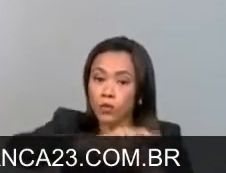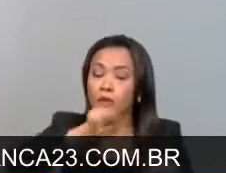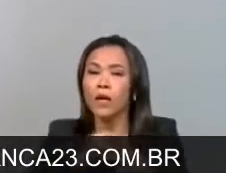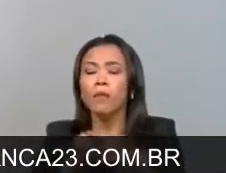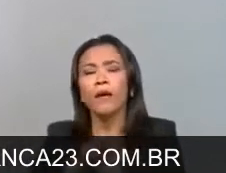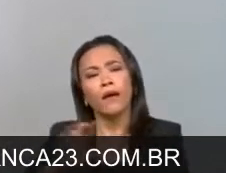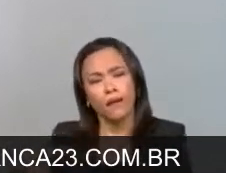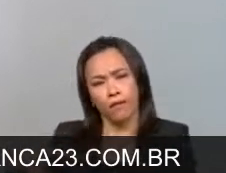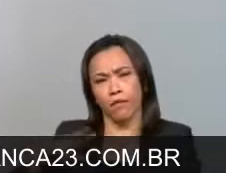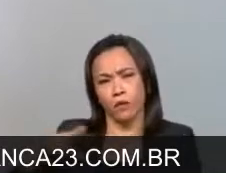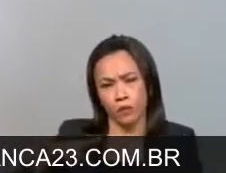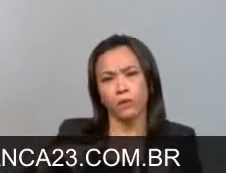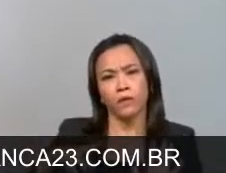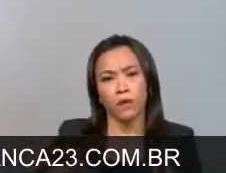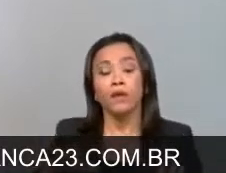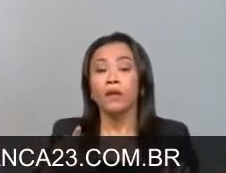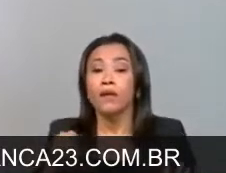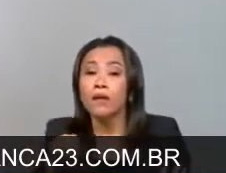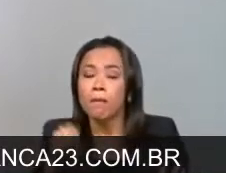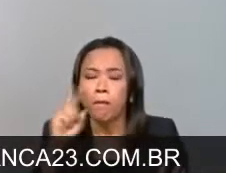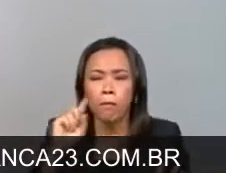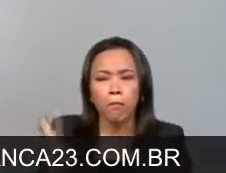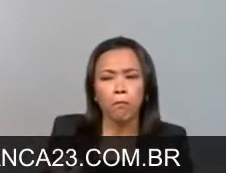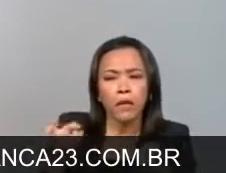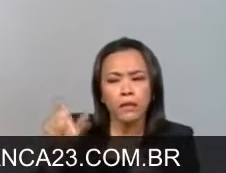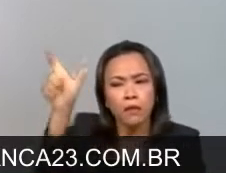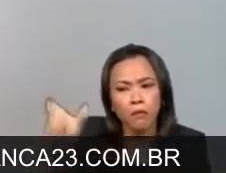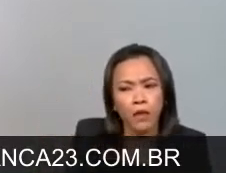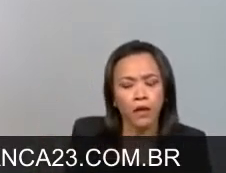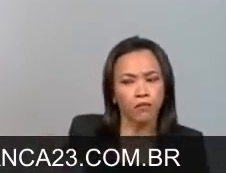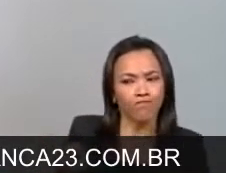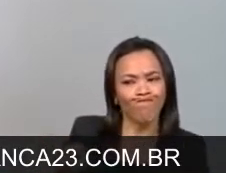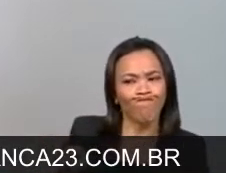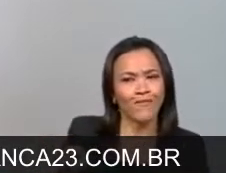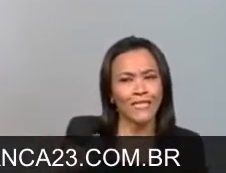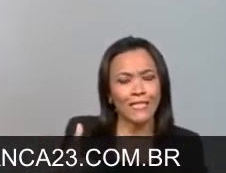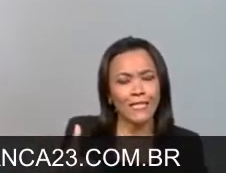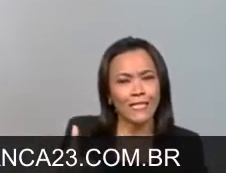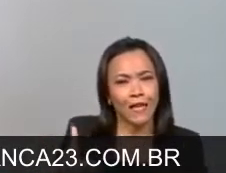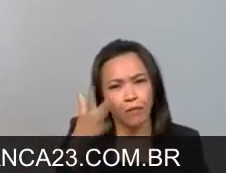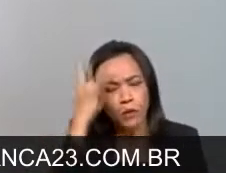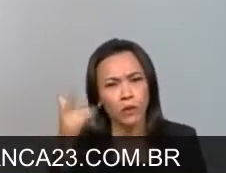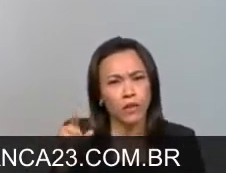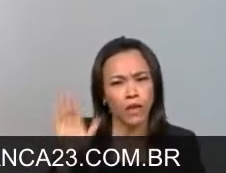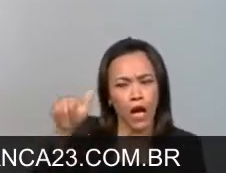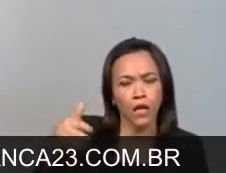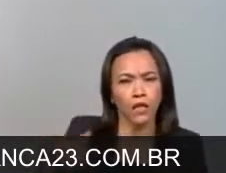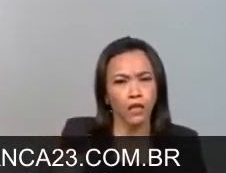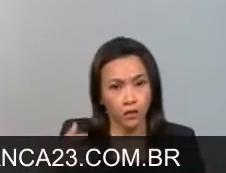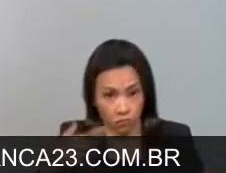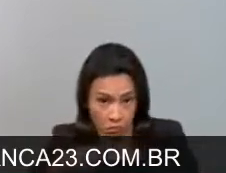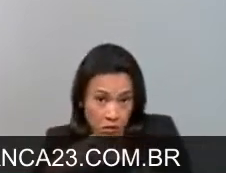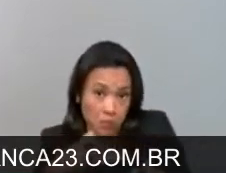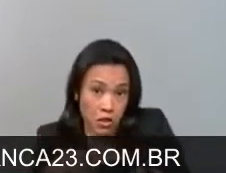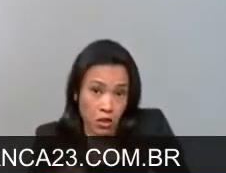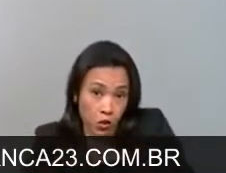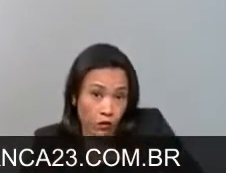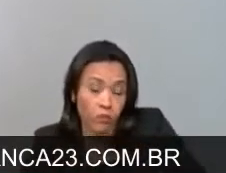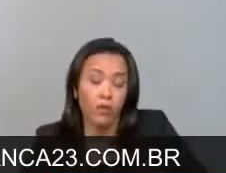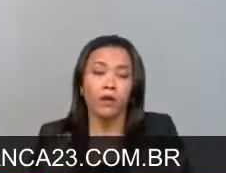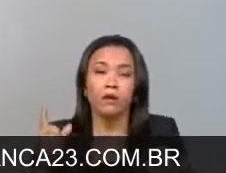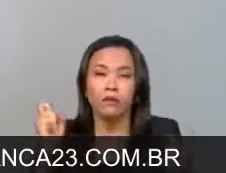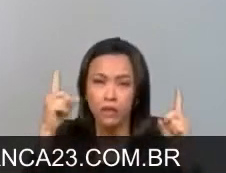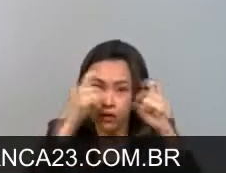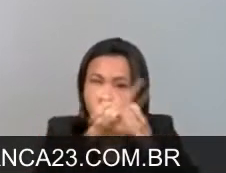nível privado. O importante é que, ao perceber que você está em sofrimento, isso está atrapalhando a sua vida, isso está alterando de